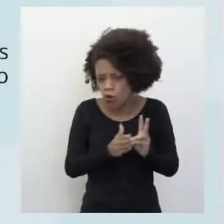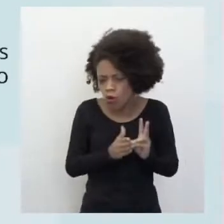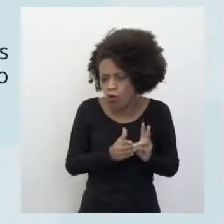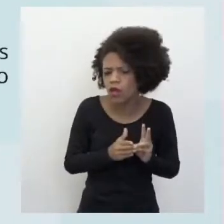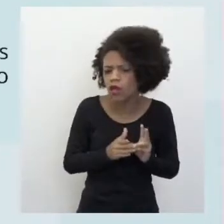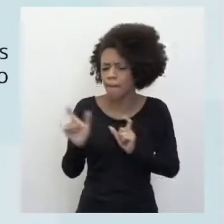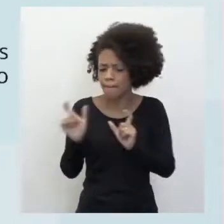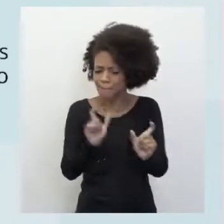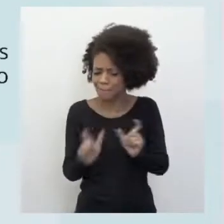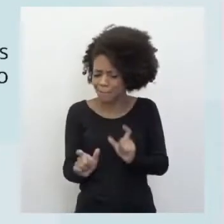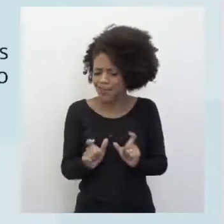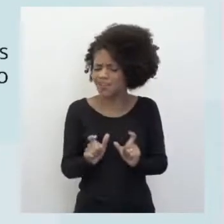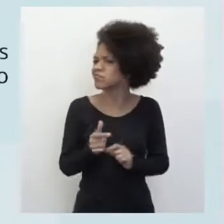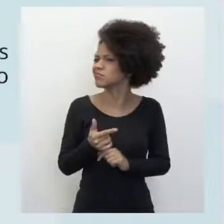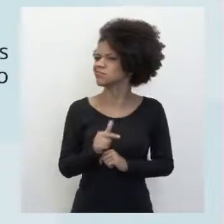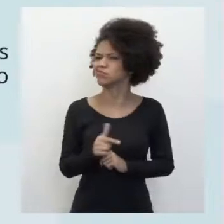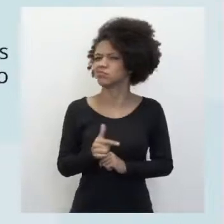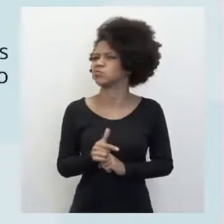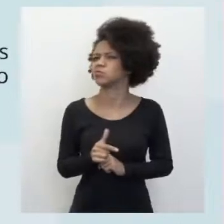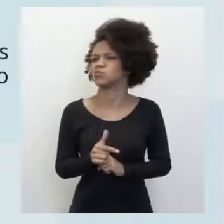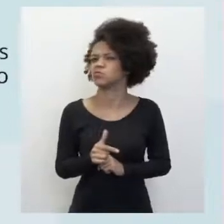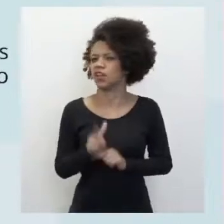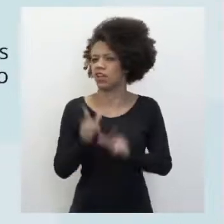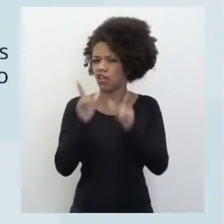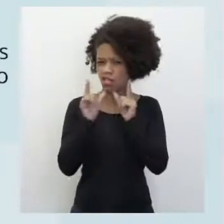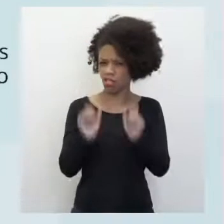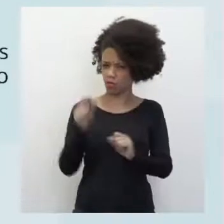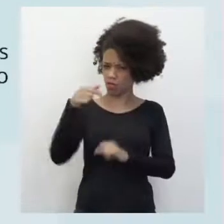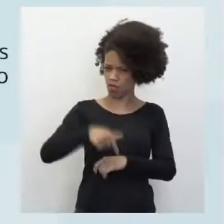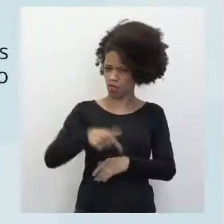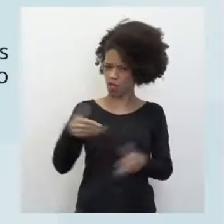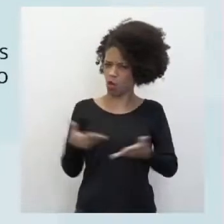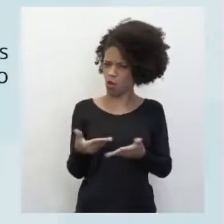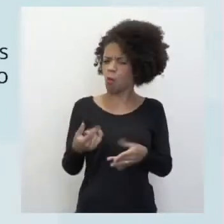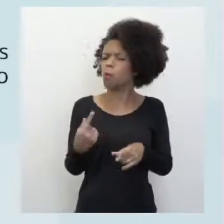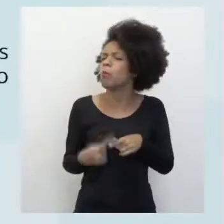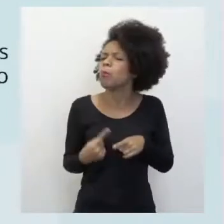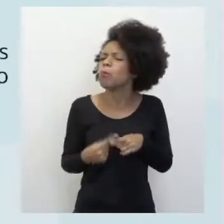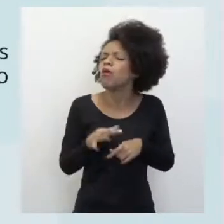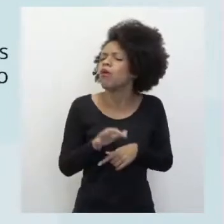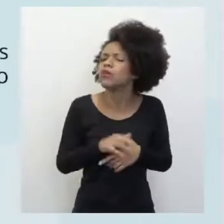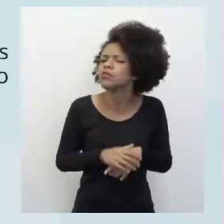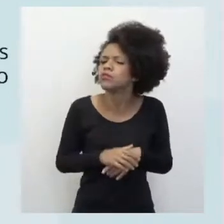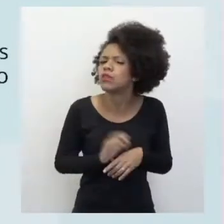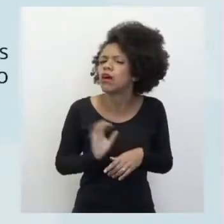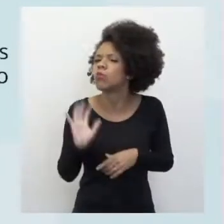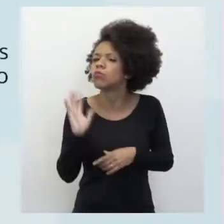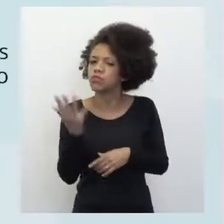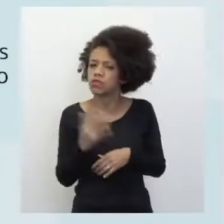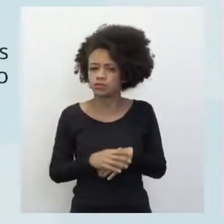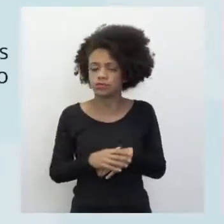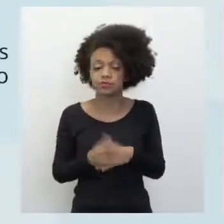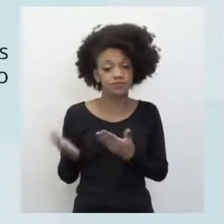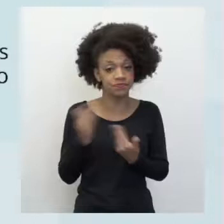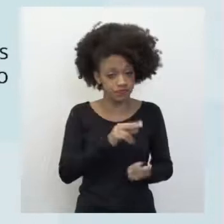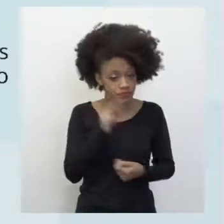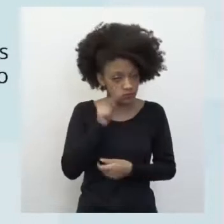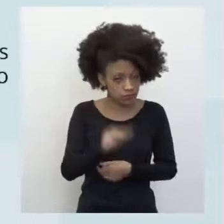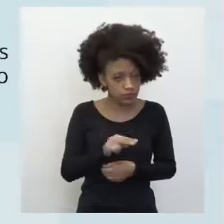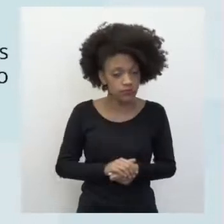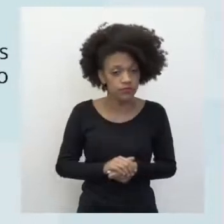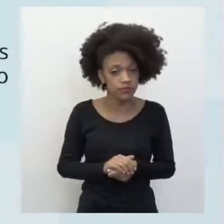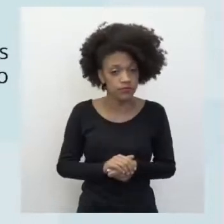não estão em nosso repertório linguístico? Por que isso ocorre? Vamos lá. Vou